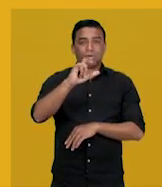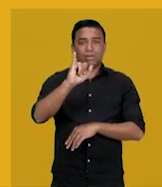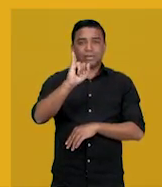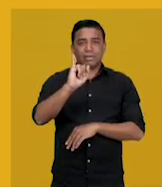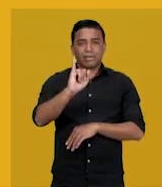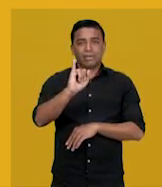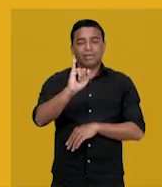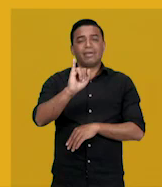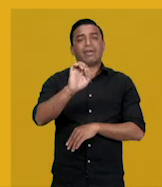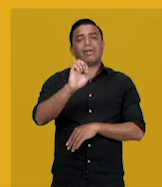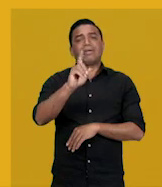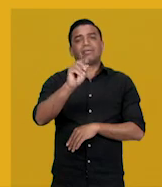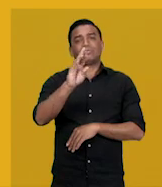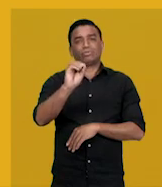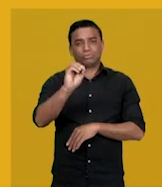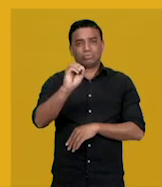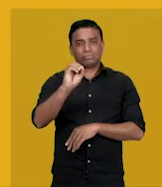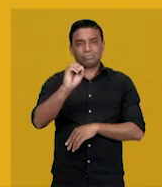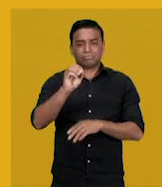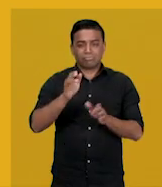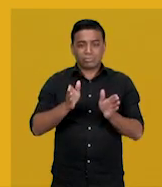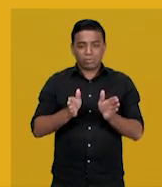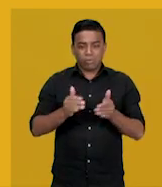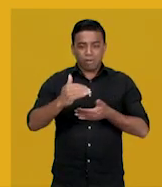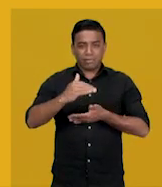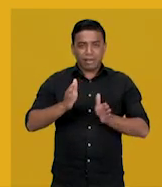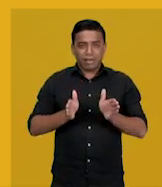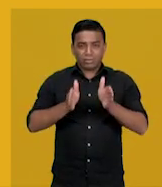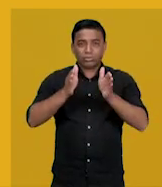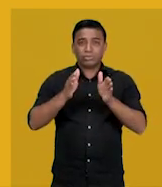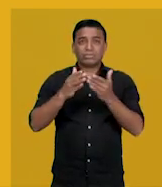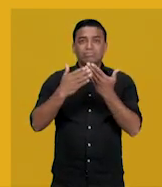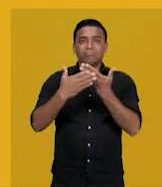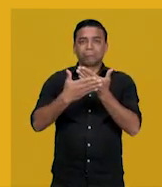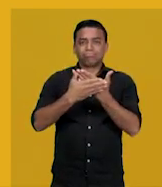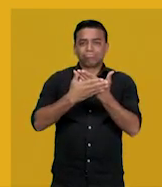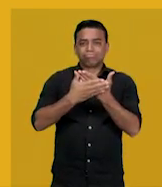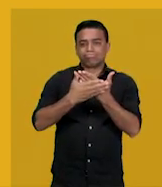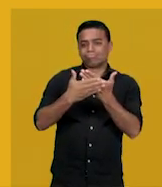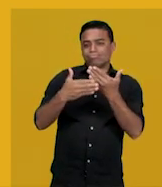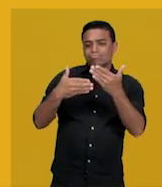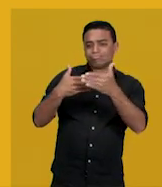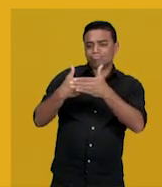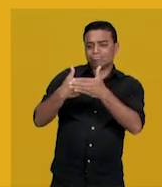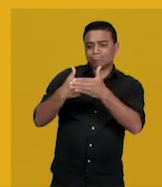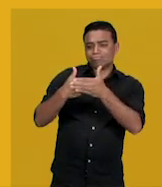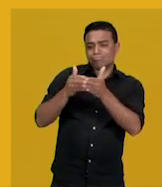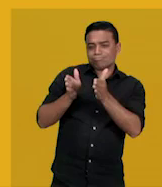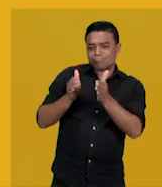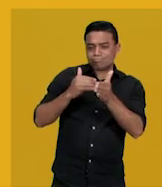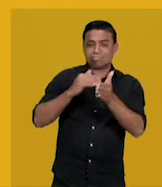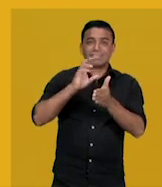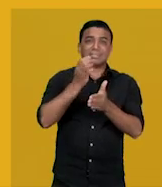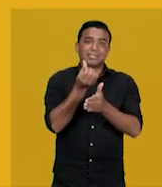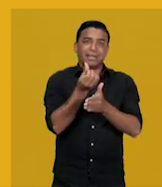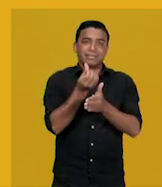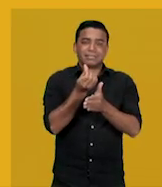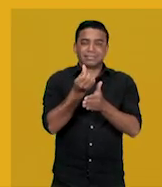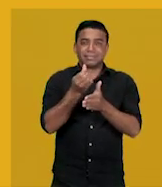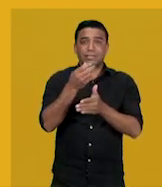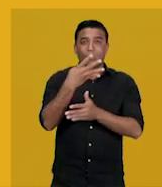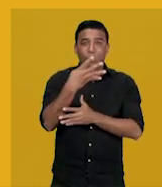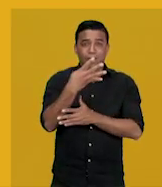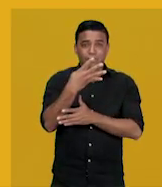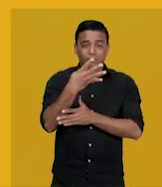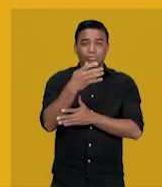possui 6 faces. Essas 6 faces, né, nós temos 4 arestas